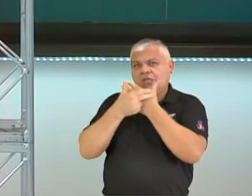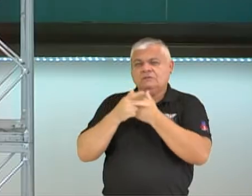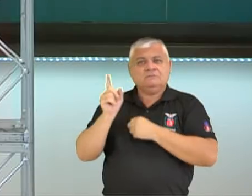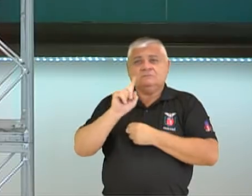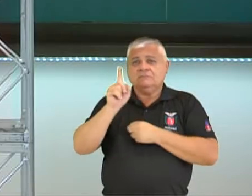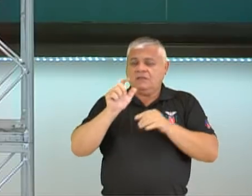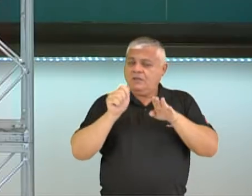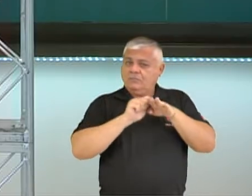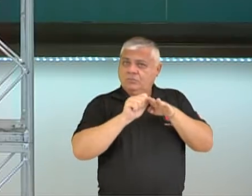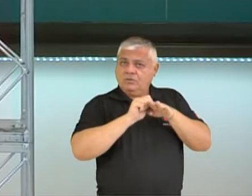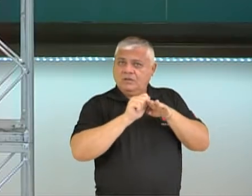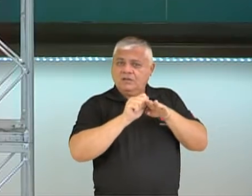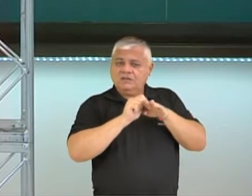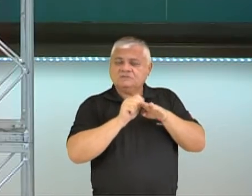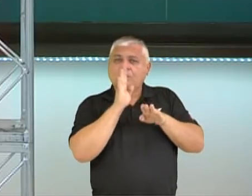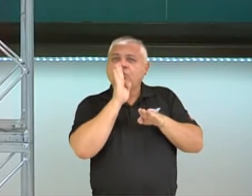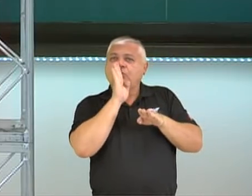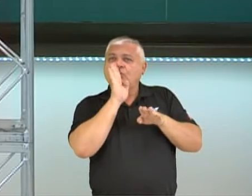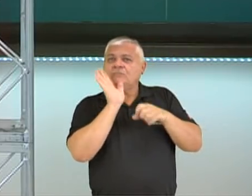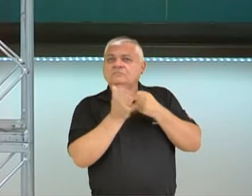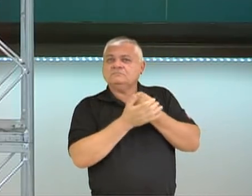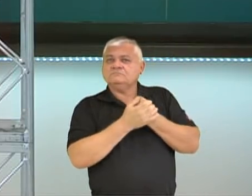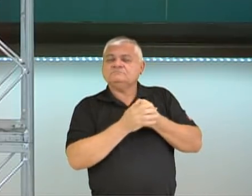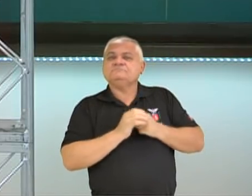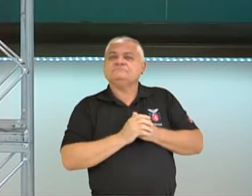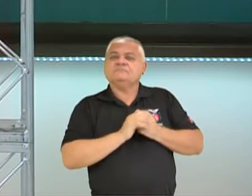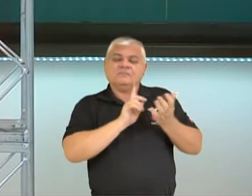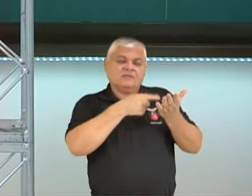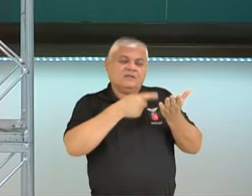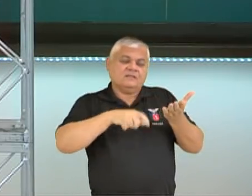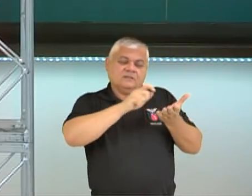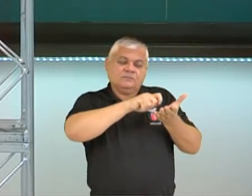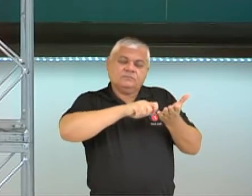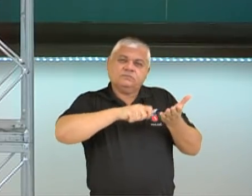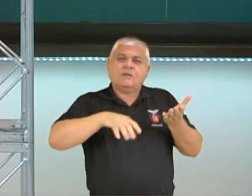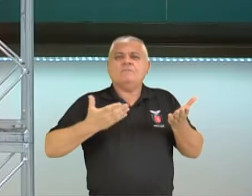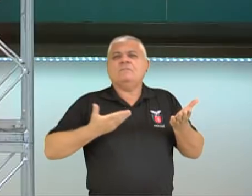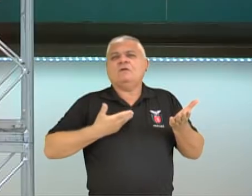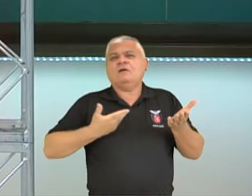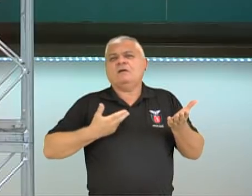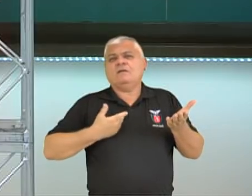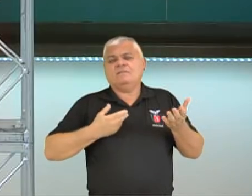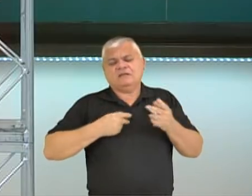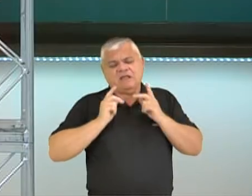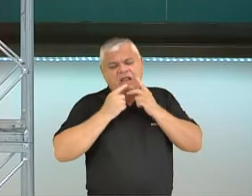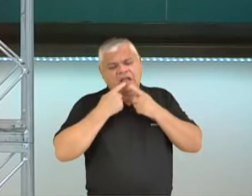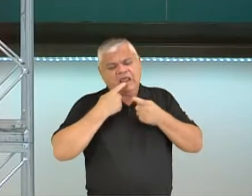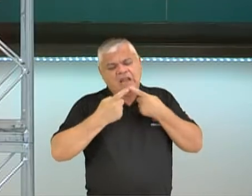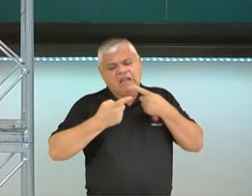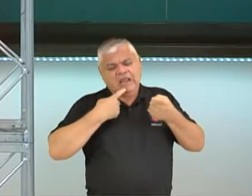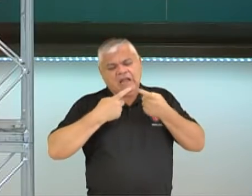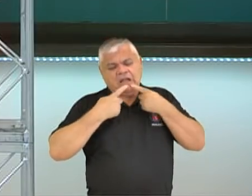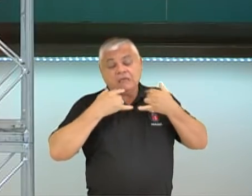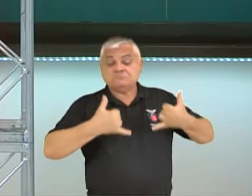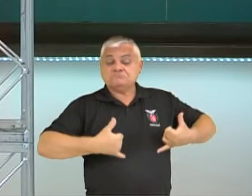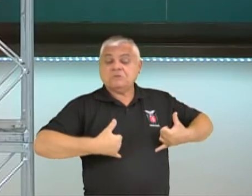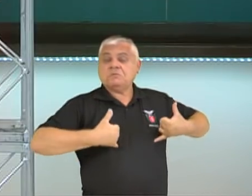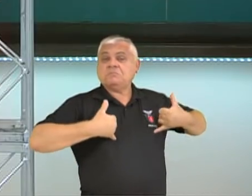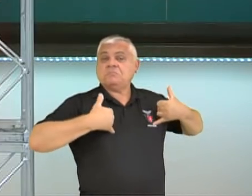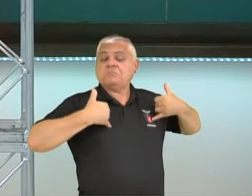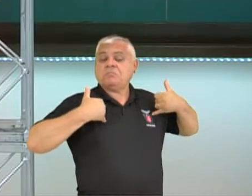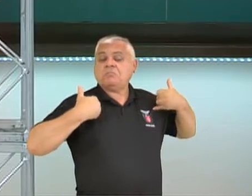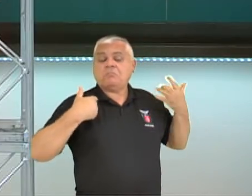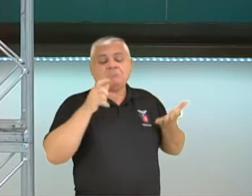lá paga e fica quentinha má cúmplice e o caderno é o meu companheiro eu posso reclamar eu posso me gabar eu